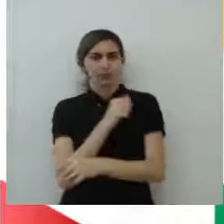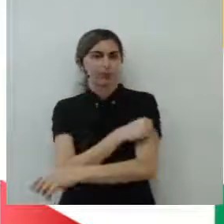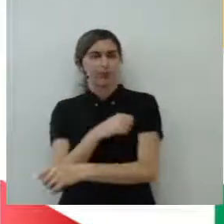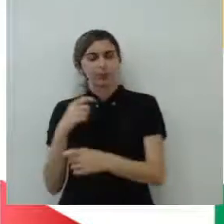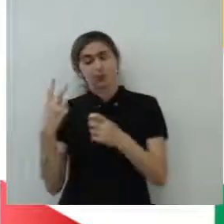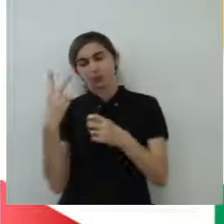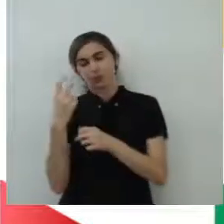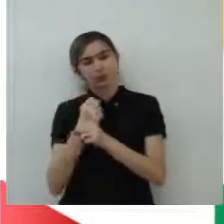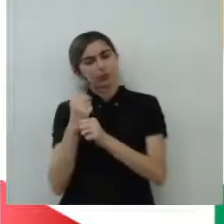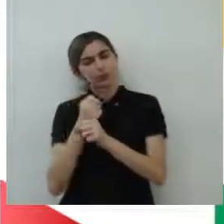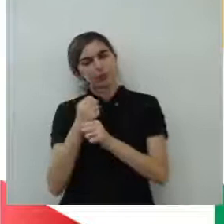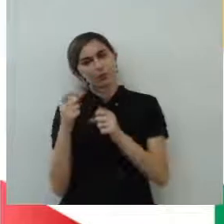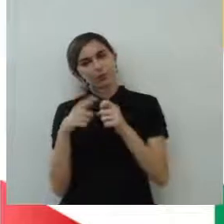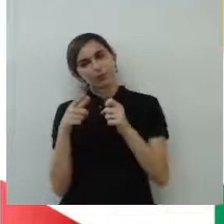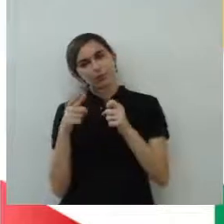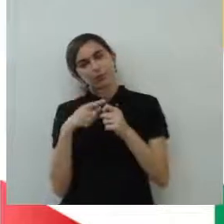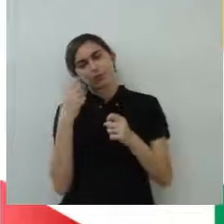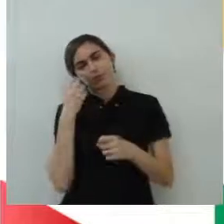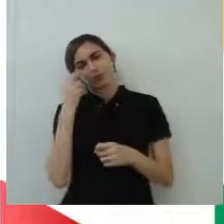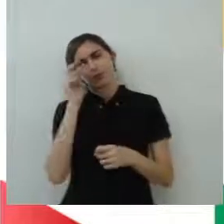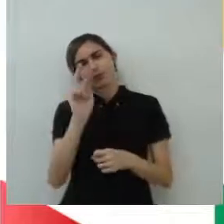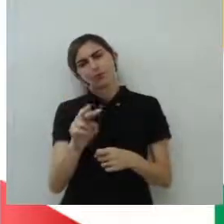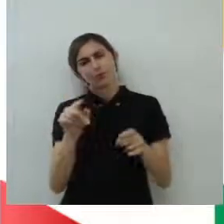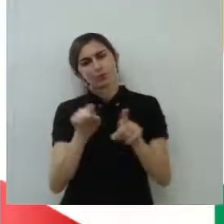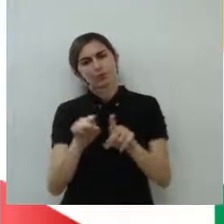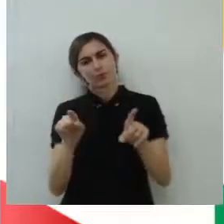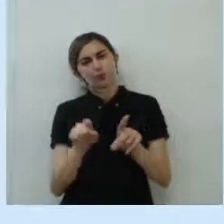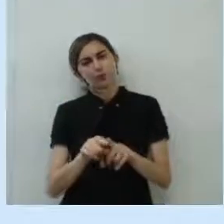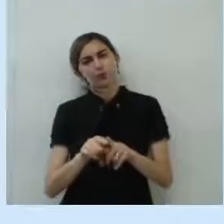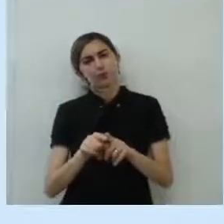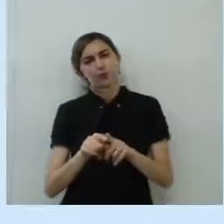durante 2 anos. Vocês viram também